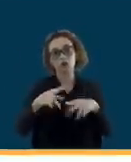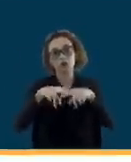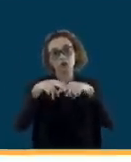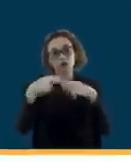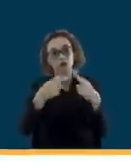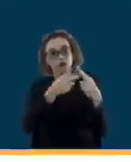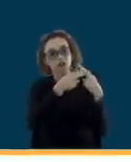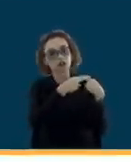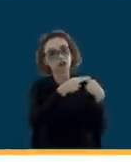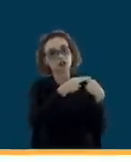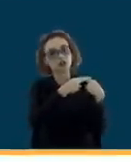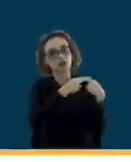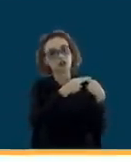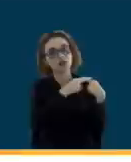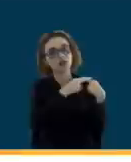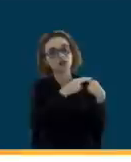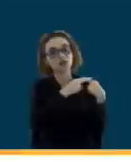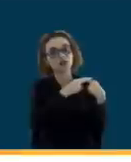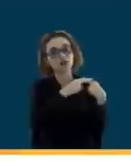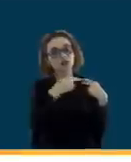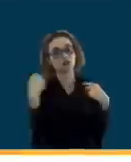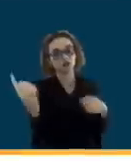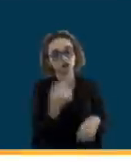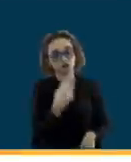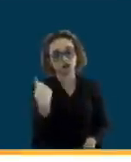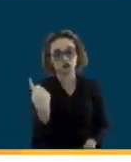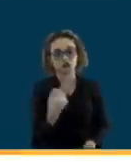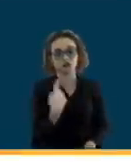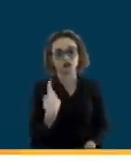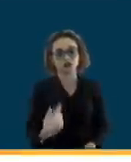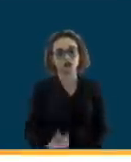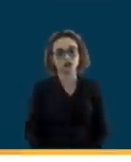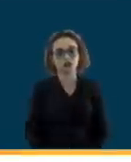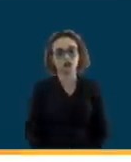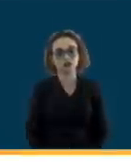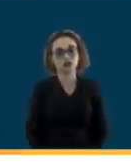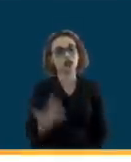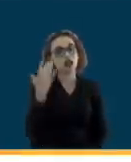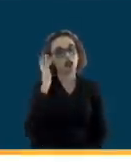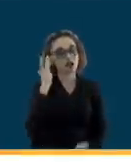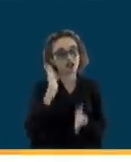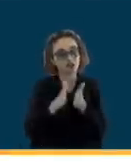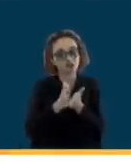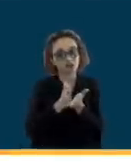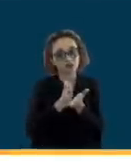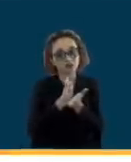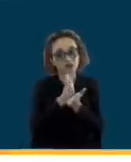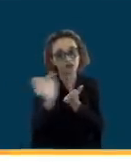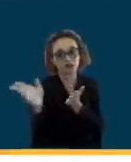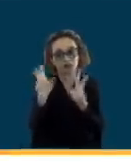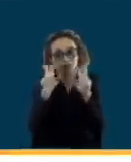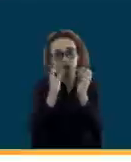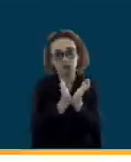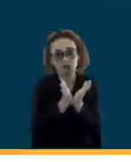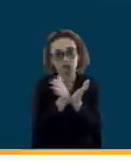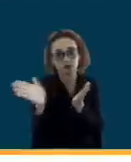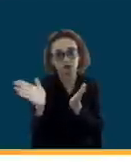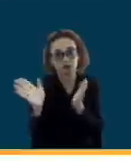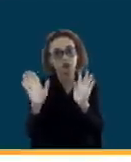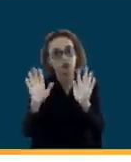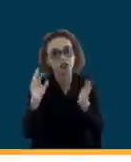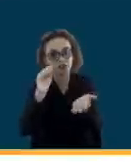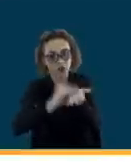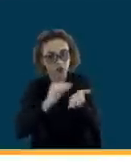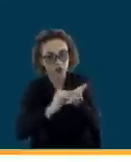A responsabilidade de vocês todos. Acho que eu desviei do assunto, faltou alguma coisa, Santini? Não, né? Foi isso, né?